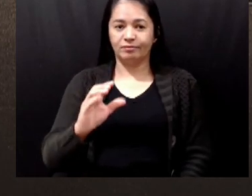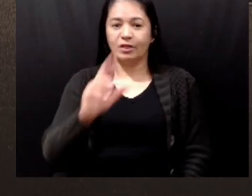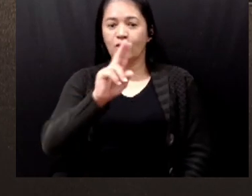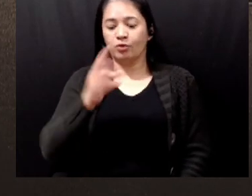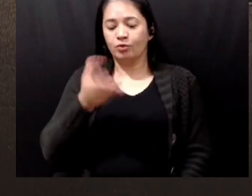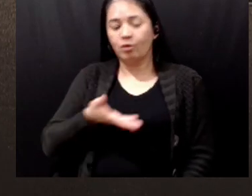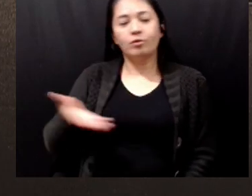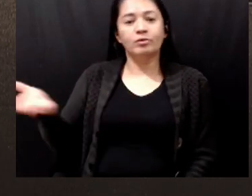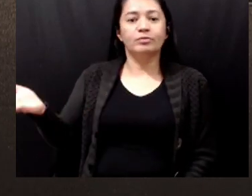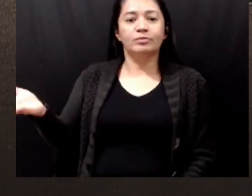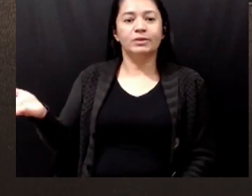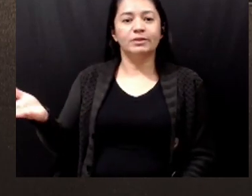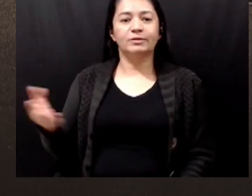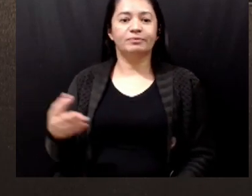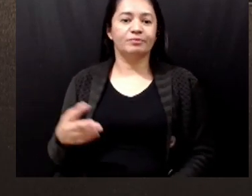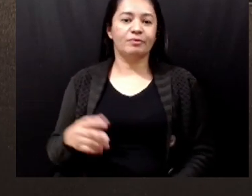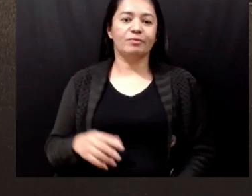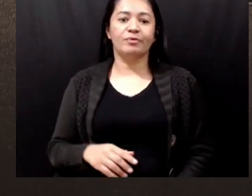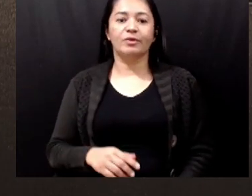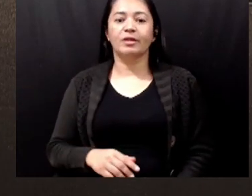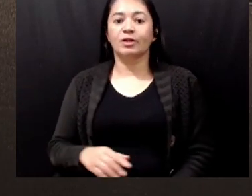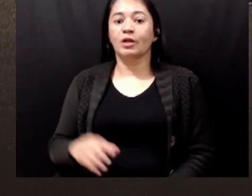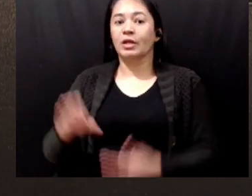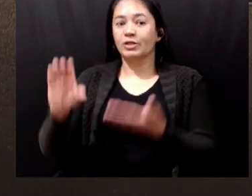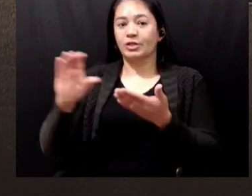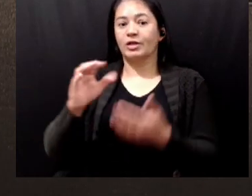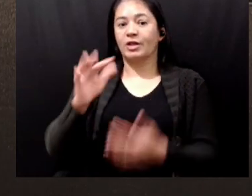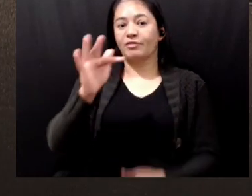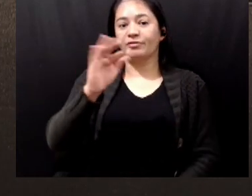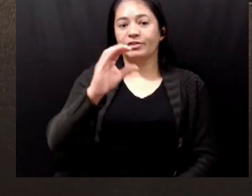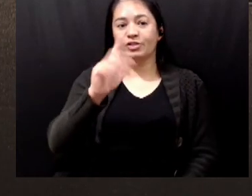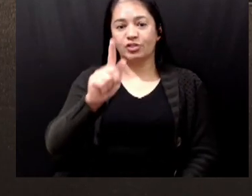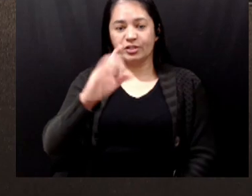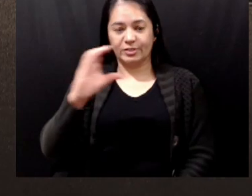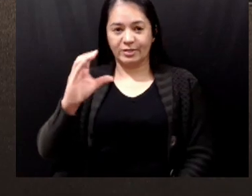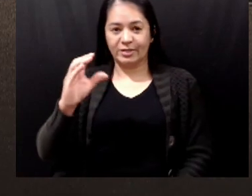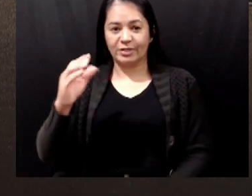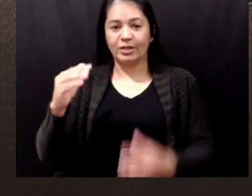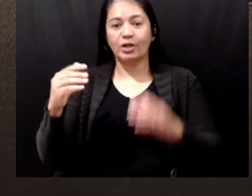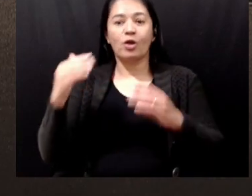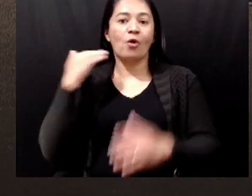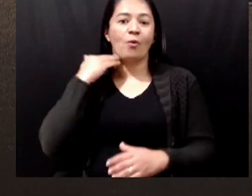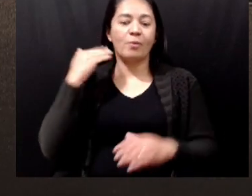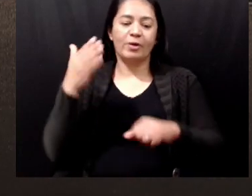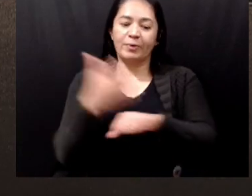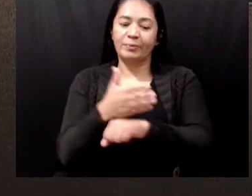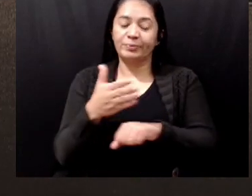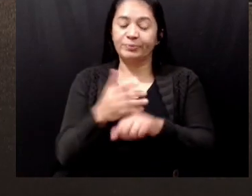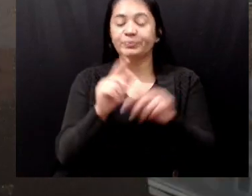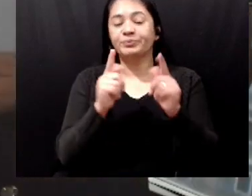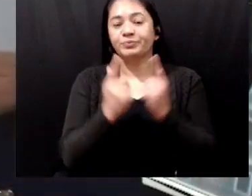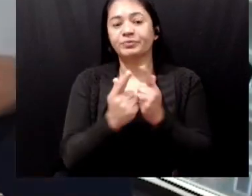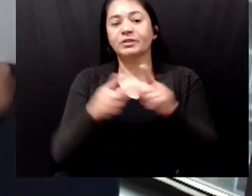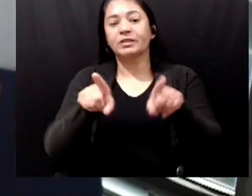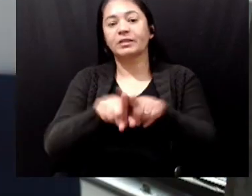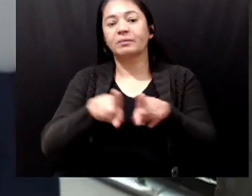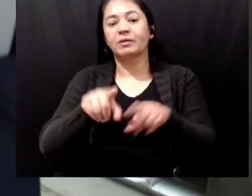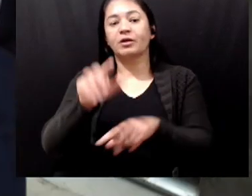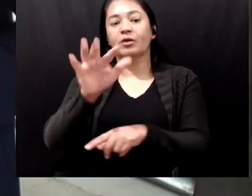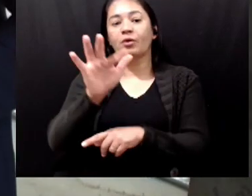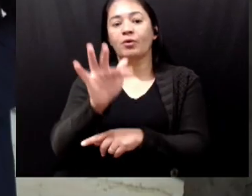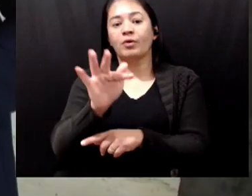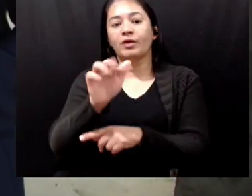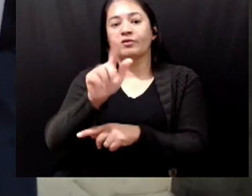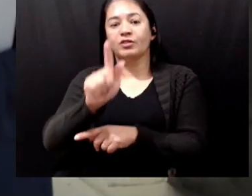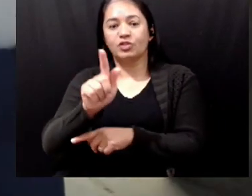deles é Fundo Garantidor de Crédito, que cobre os bancos que fazem parte desse grupo, e também tem o FGCOP, que é o Fundo Garantidor de Crédito